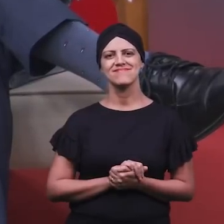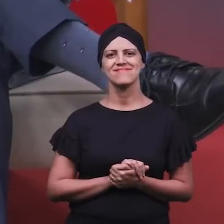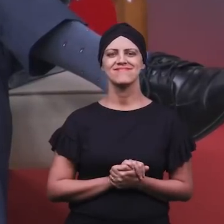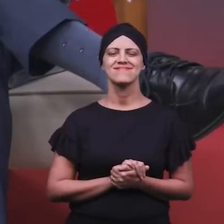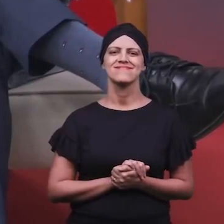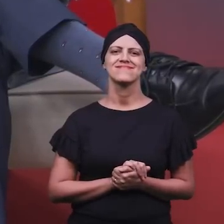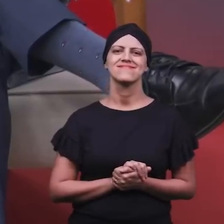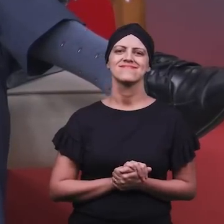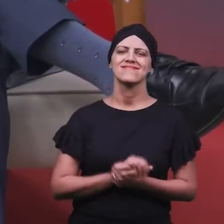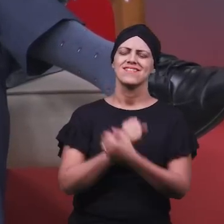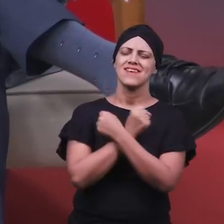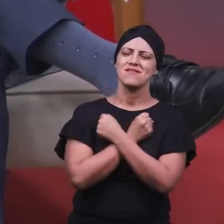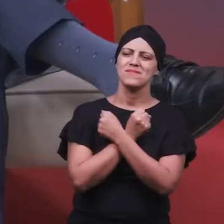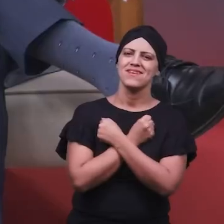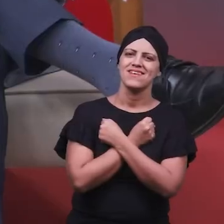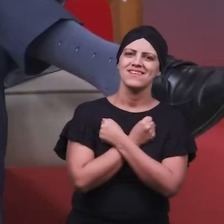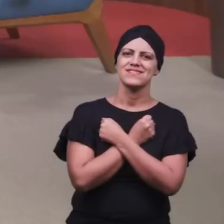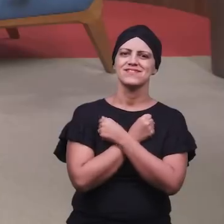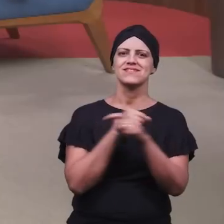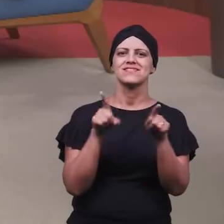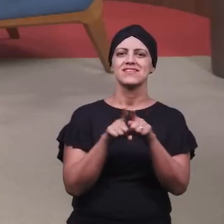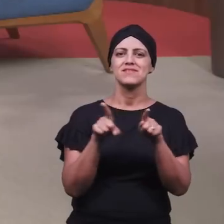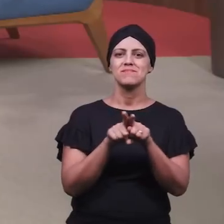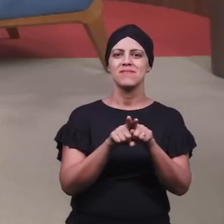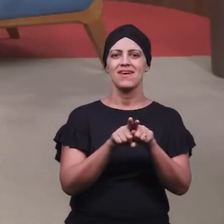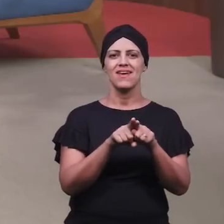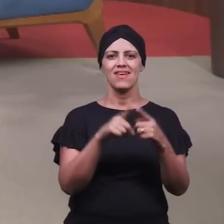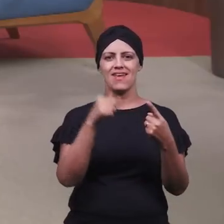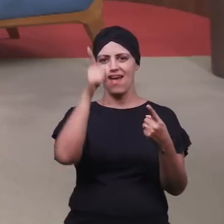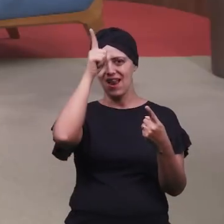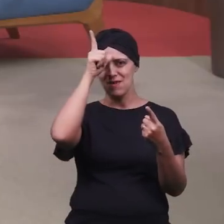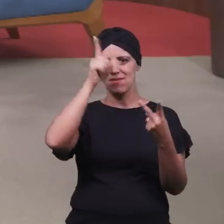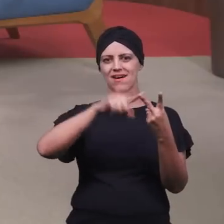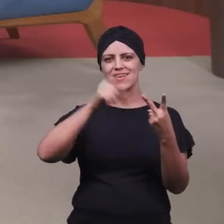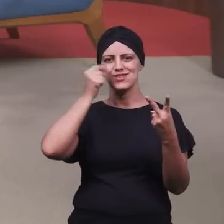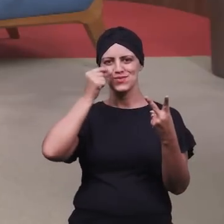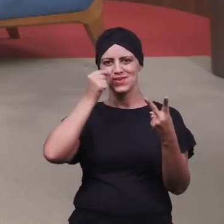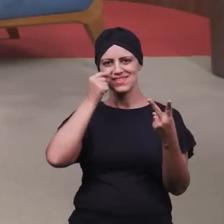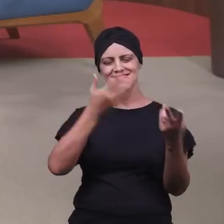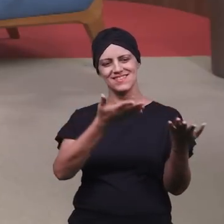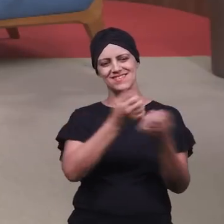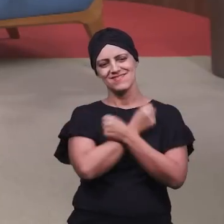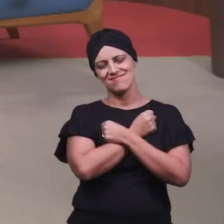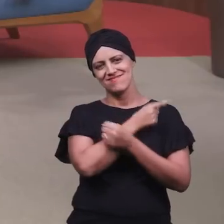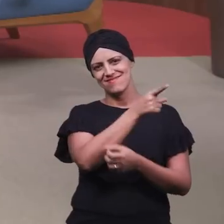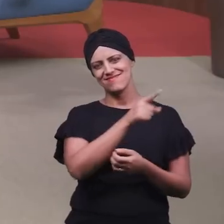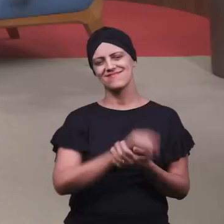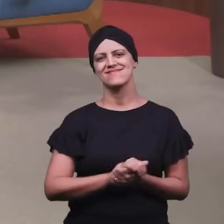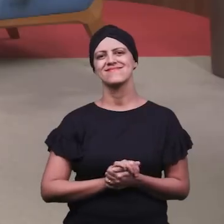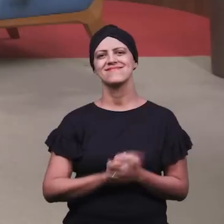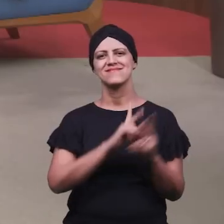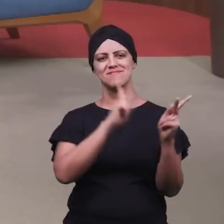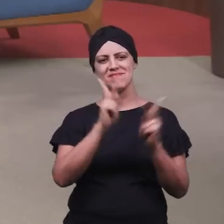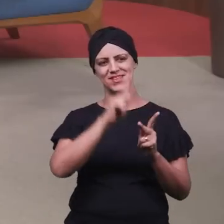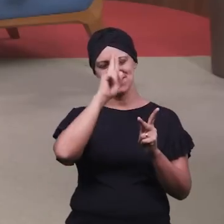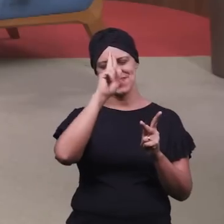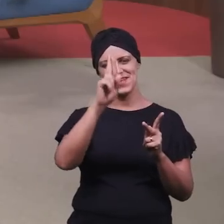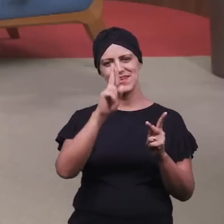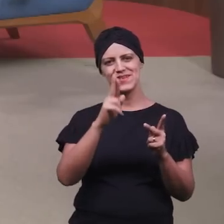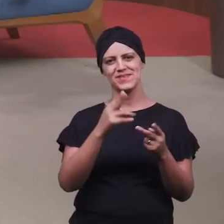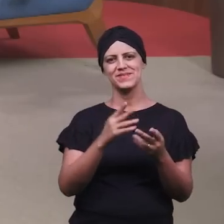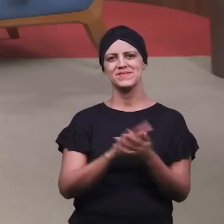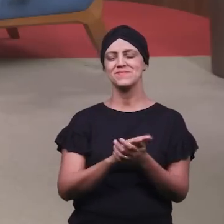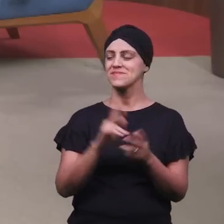aqui abraçado pelos irmãos. E um abraço aos irmãos da Suíça e da Alemanha. E da Alemanha. Muito bem. Amém. Será